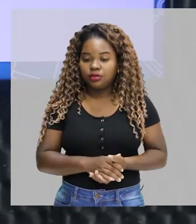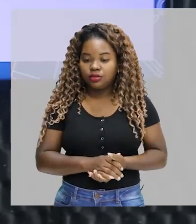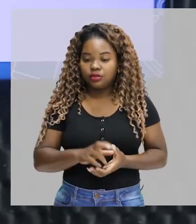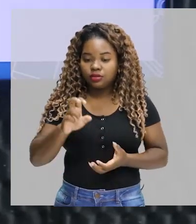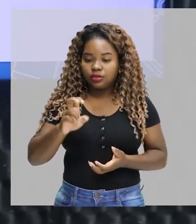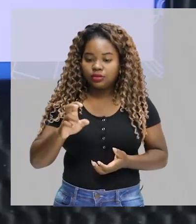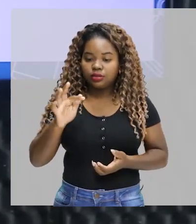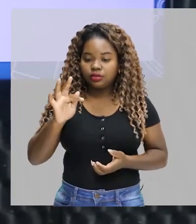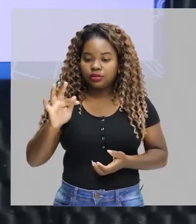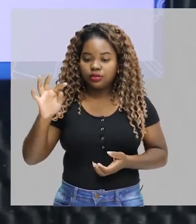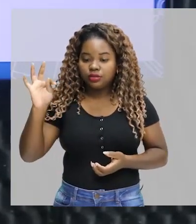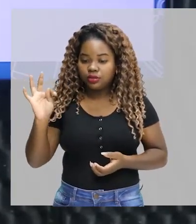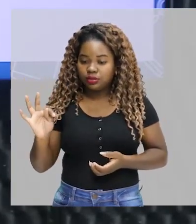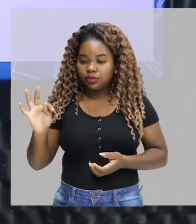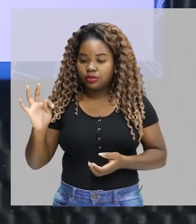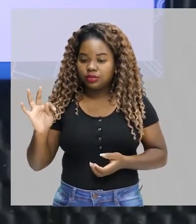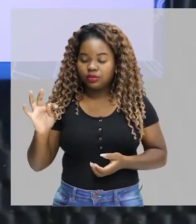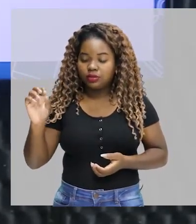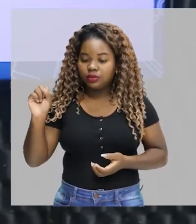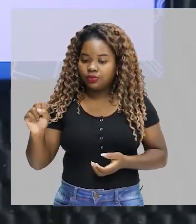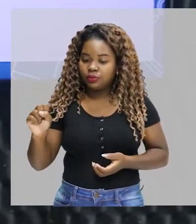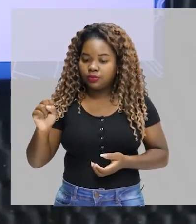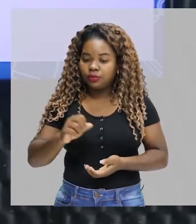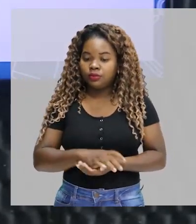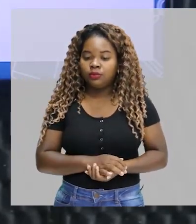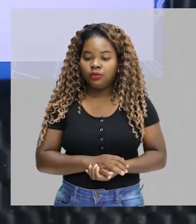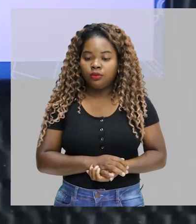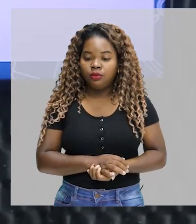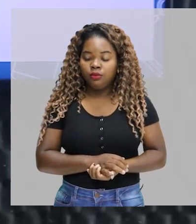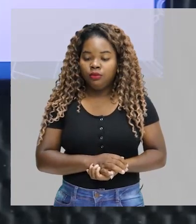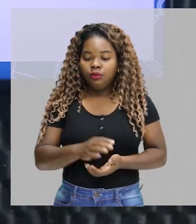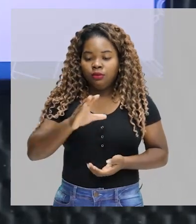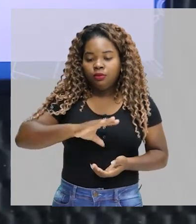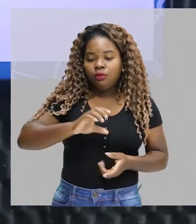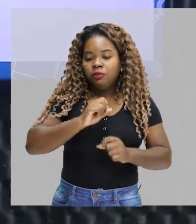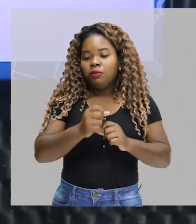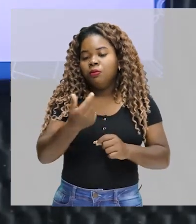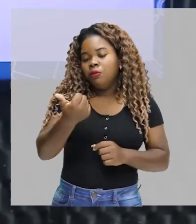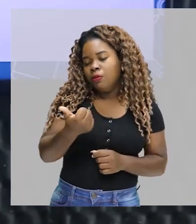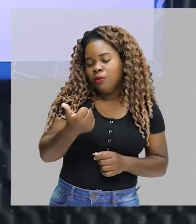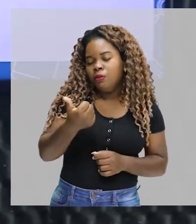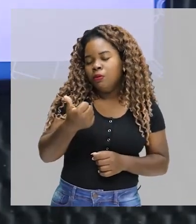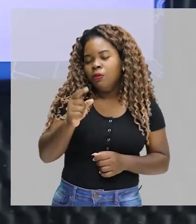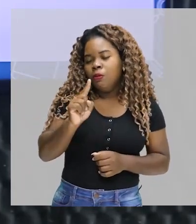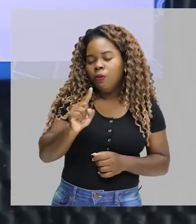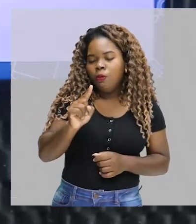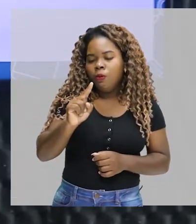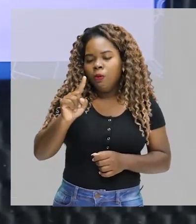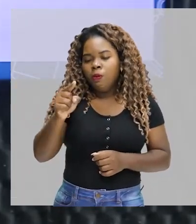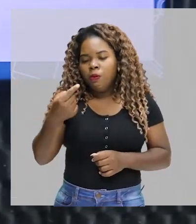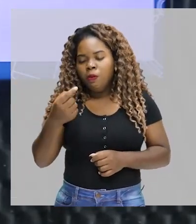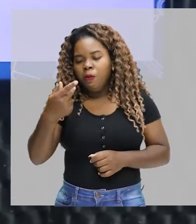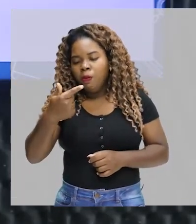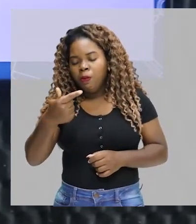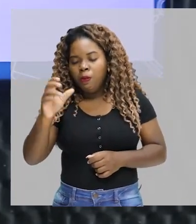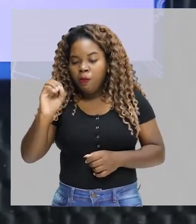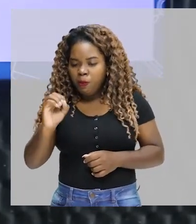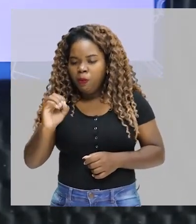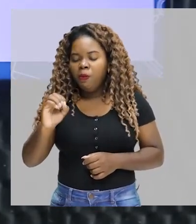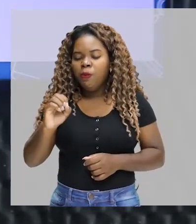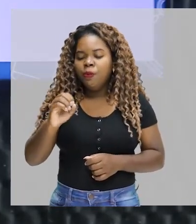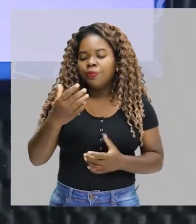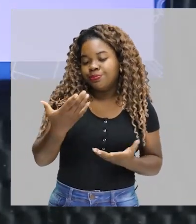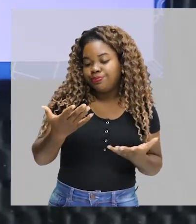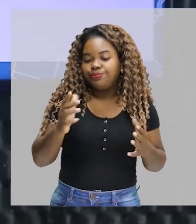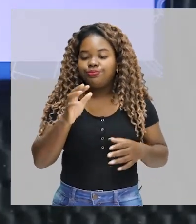de altura, que equivaleria para nós em português a 1,70 m, 1,68 m, falando